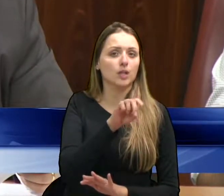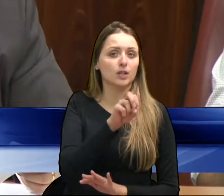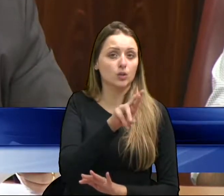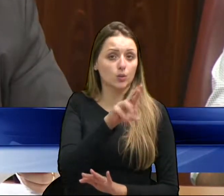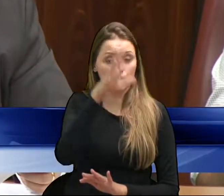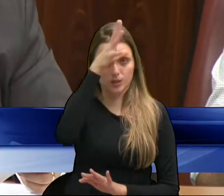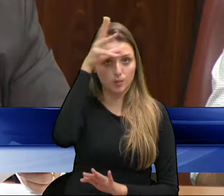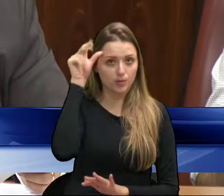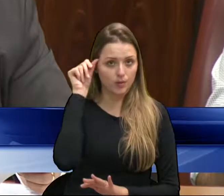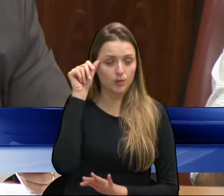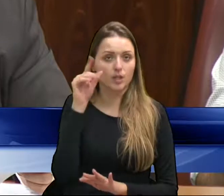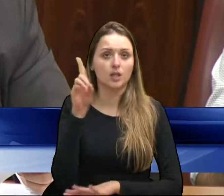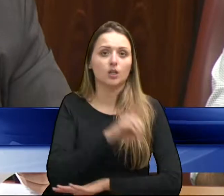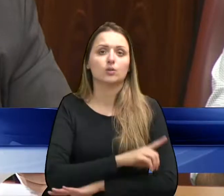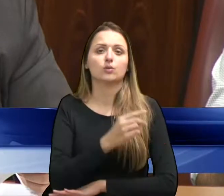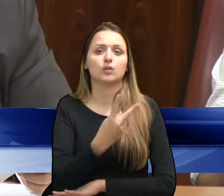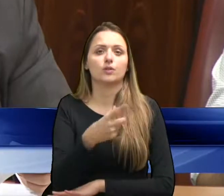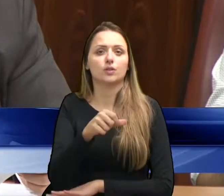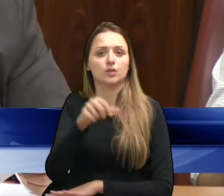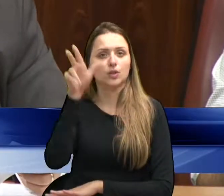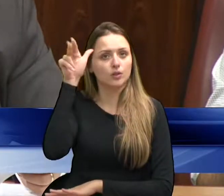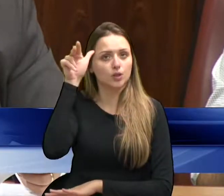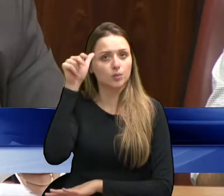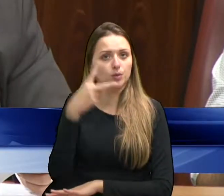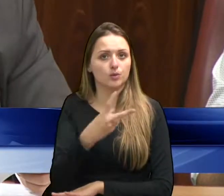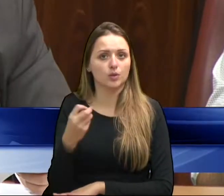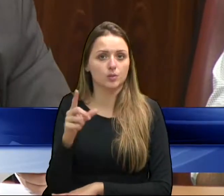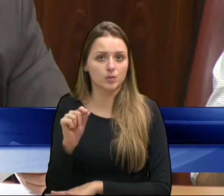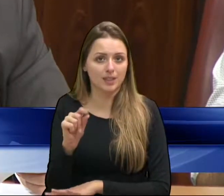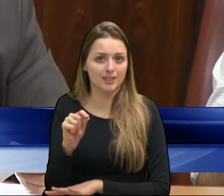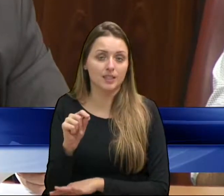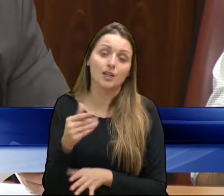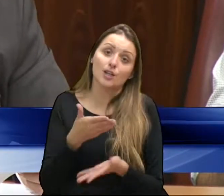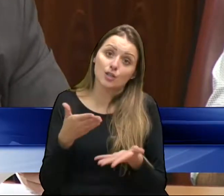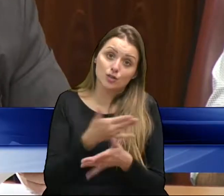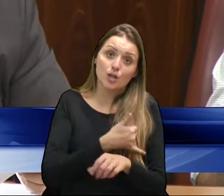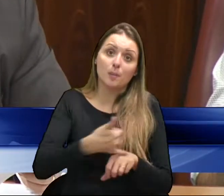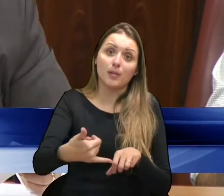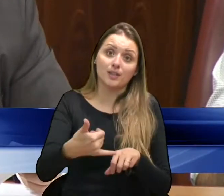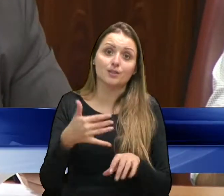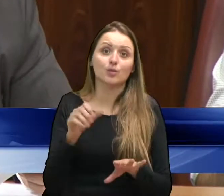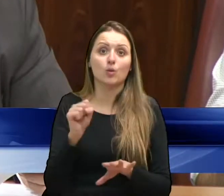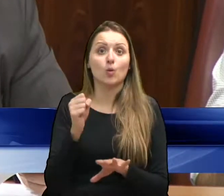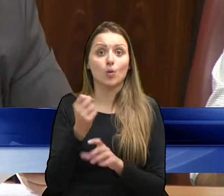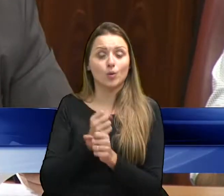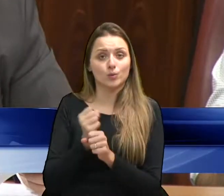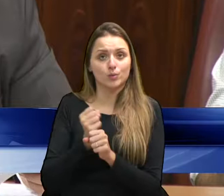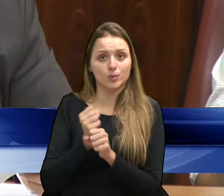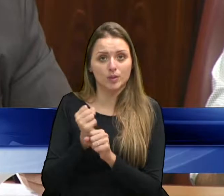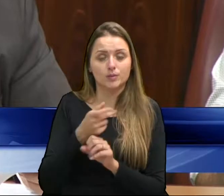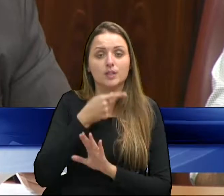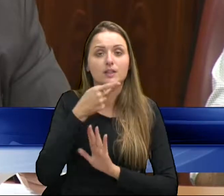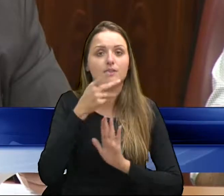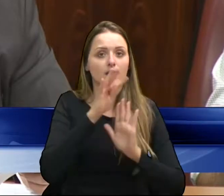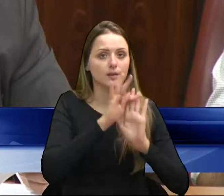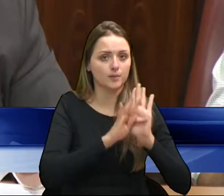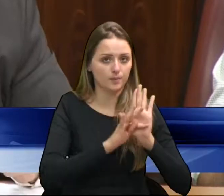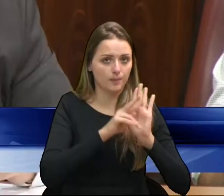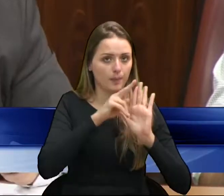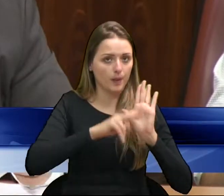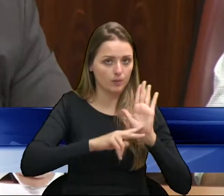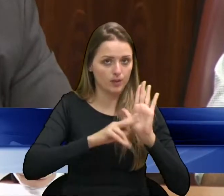esse parecer é de 29 de abril de 2010, portanto há 8 anos. E ele relata aqui,